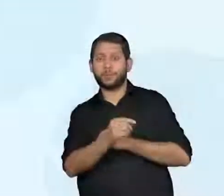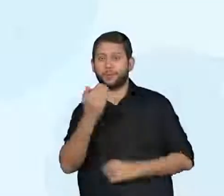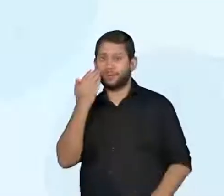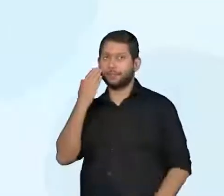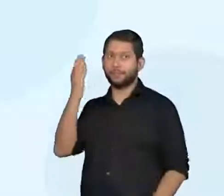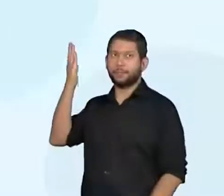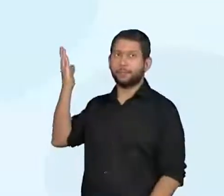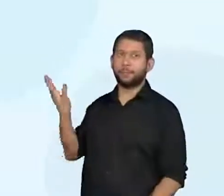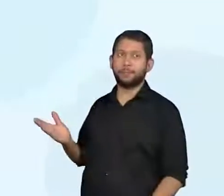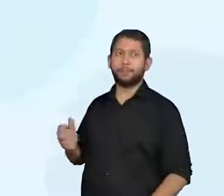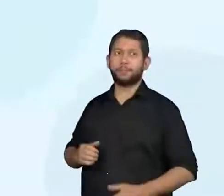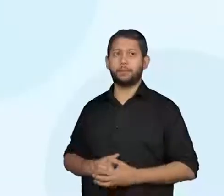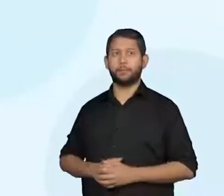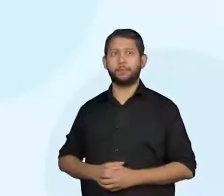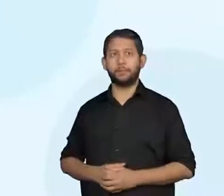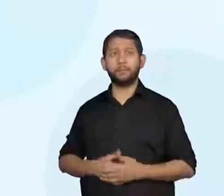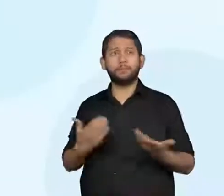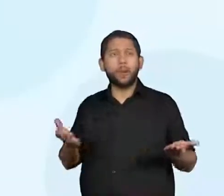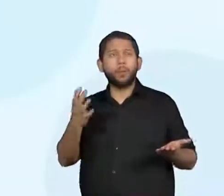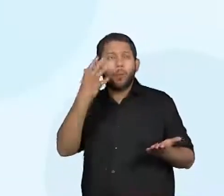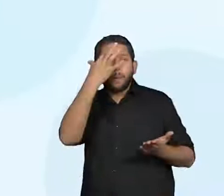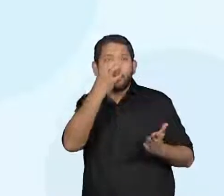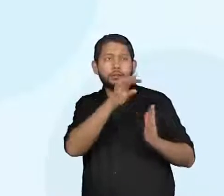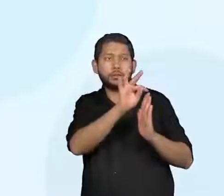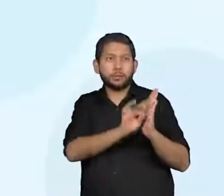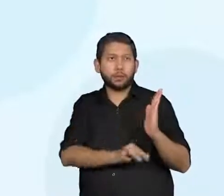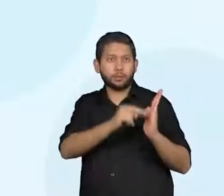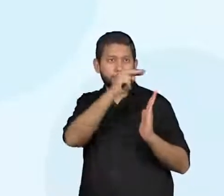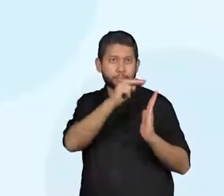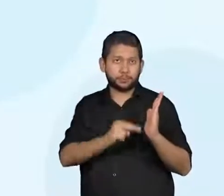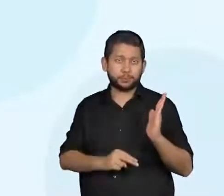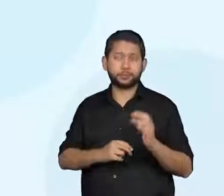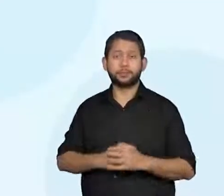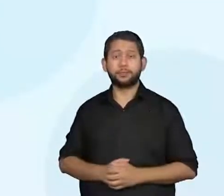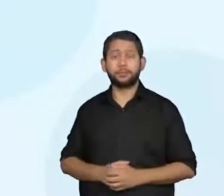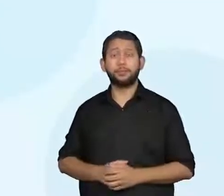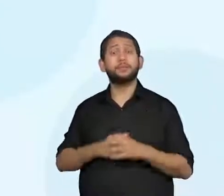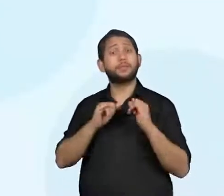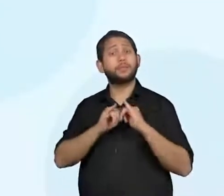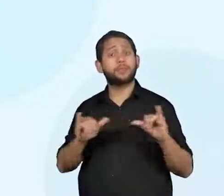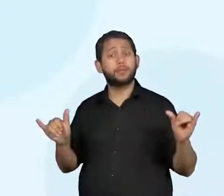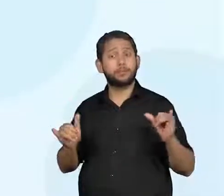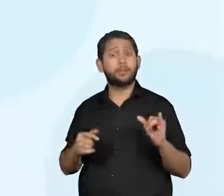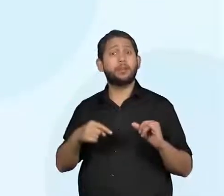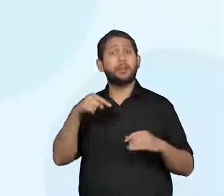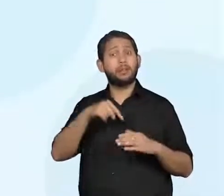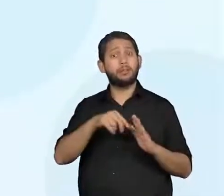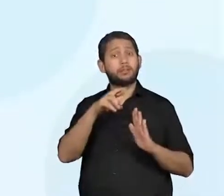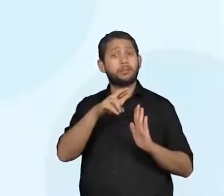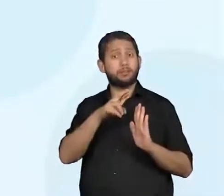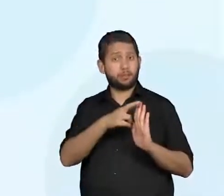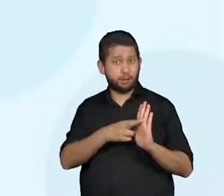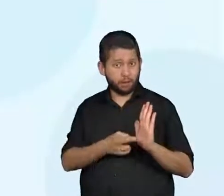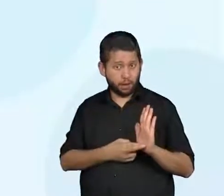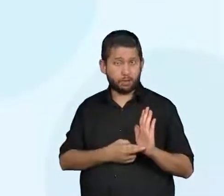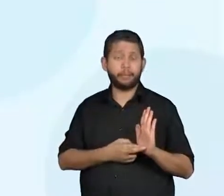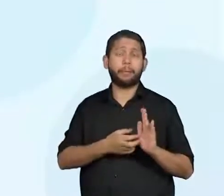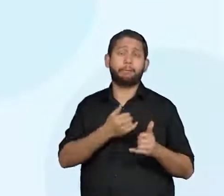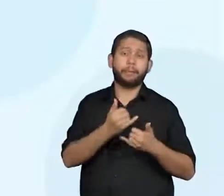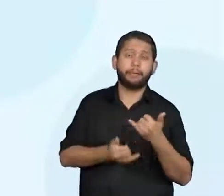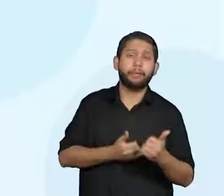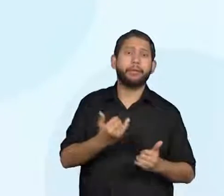lá. Uma leve compreensão aqui do texto, rapidinho. Podemos dizer que as regras de brincadeiras e